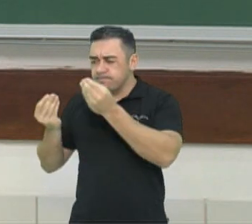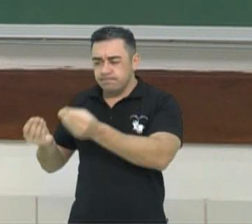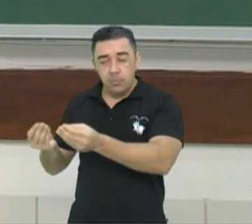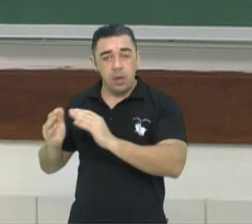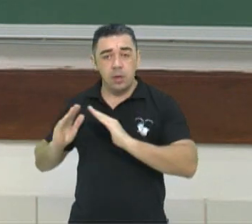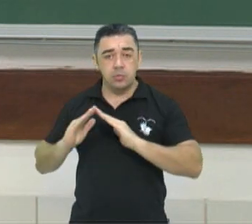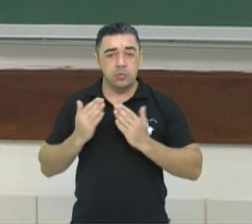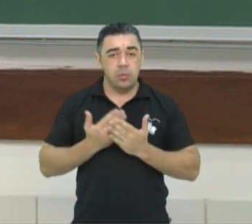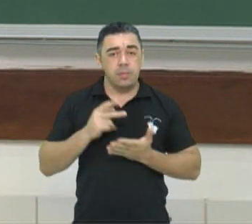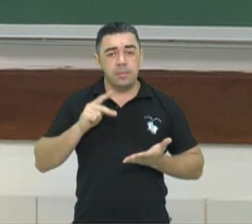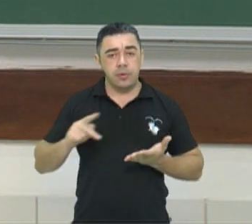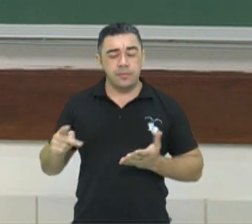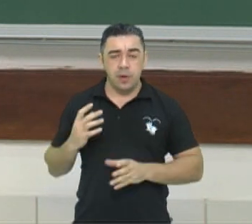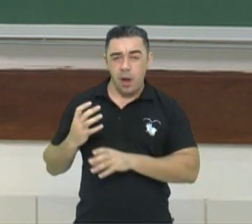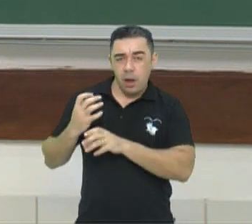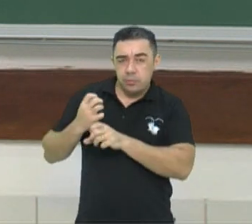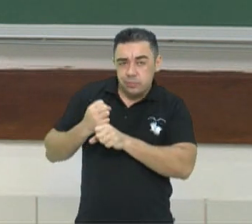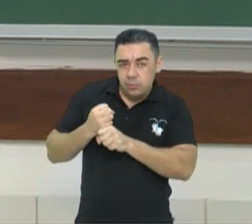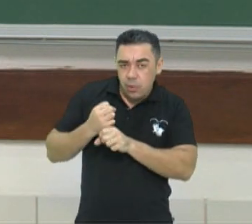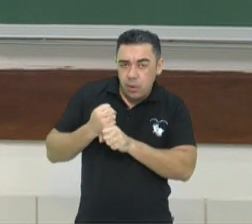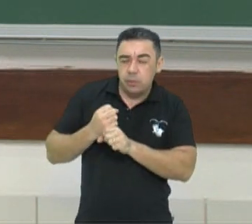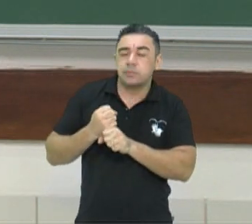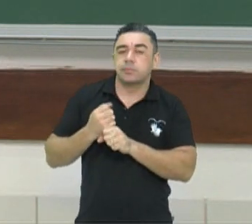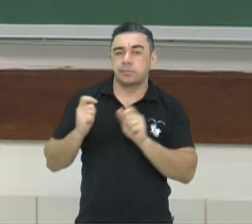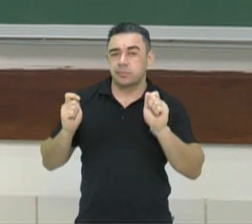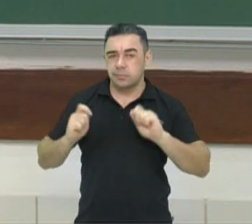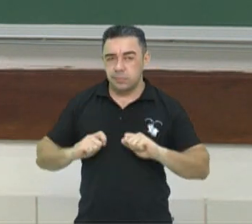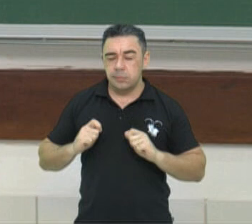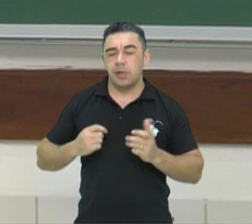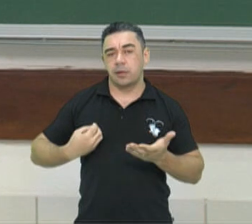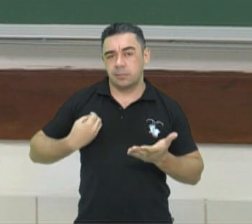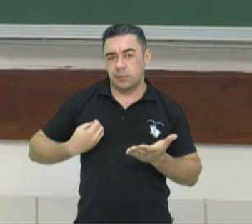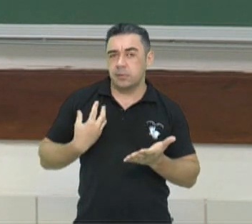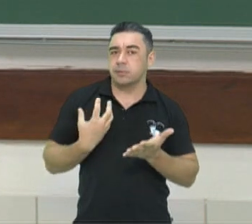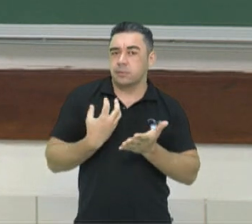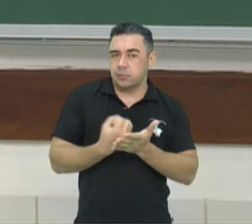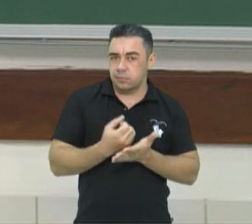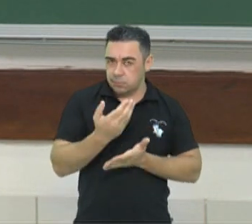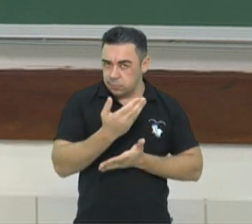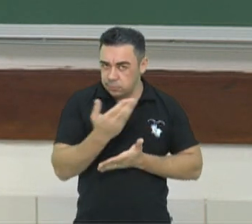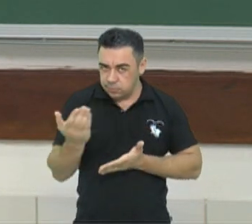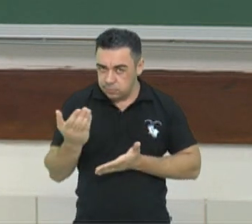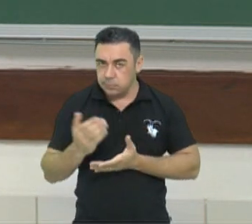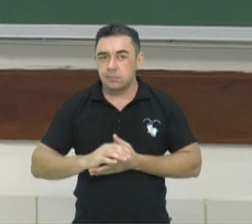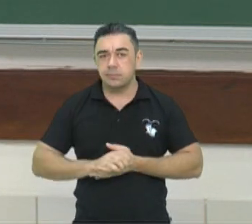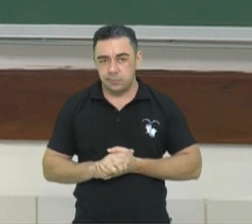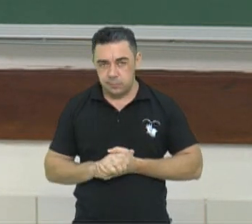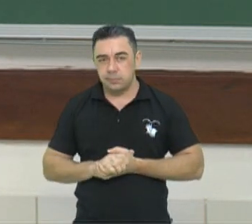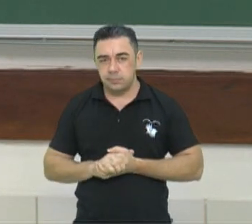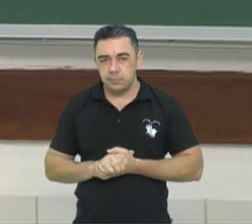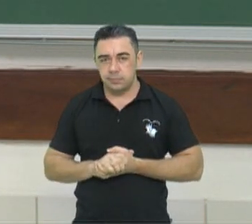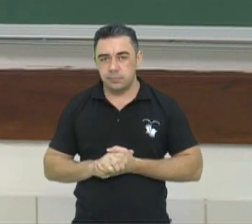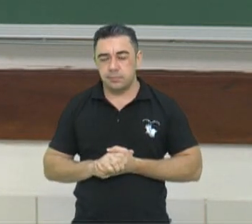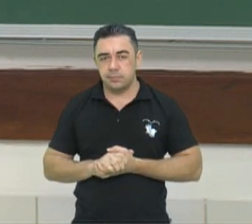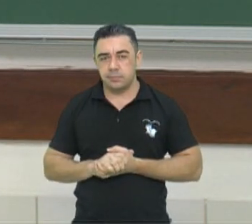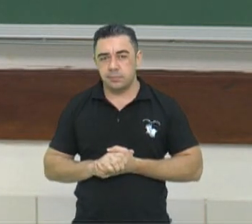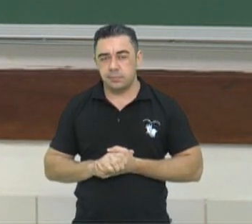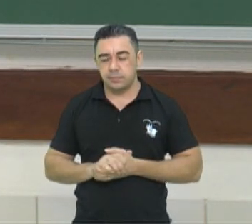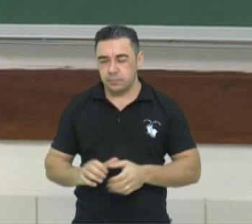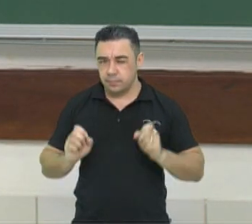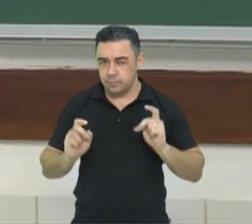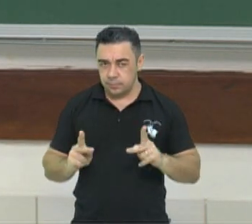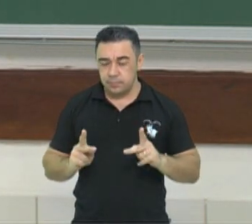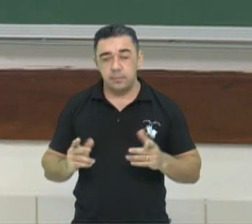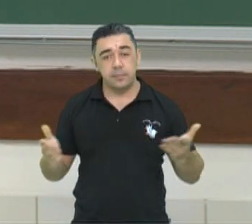né, na escola e o seu professor vai fazer a correção e vai te atribuir nota e presença, tá